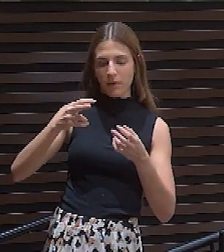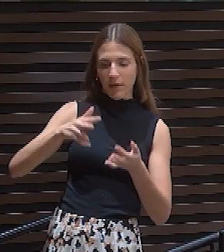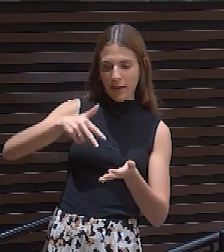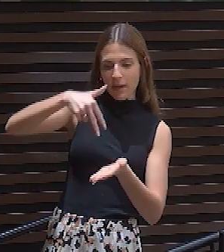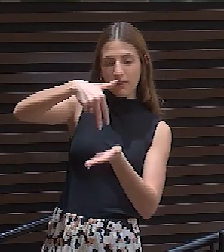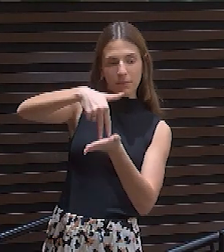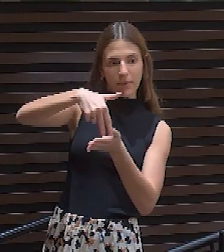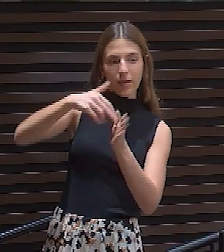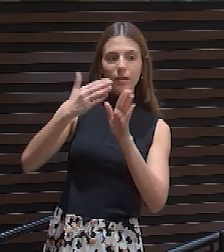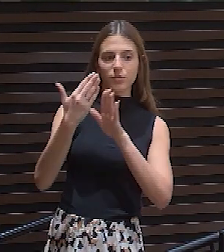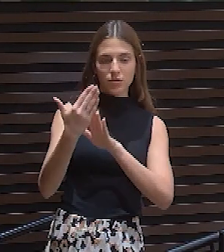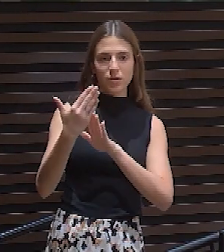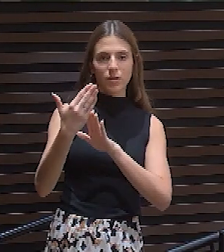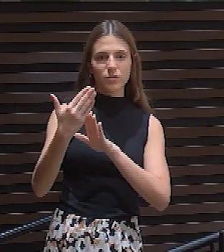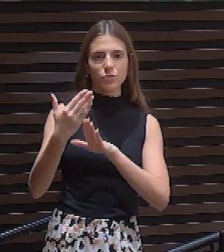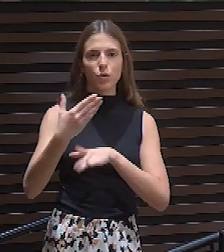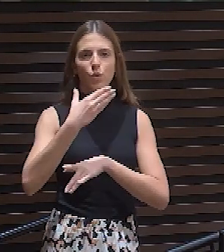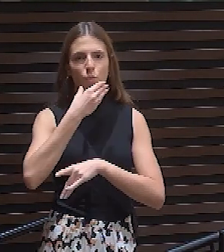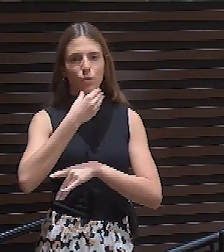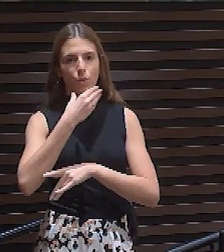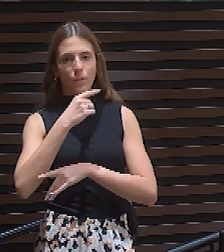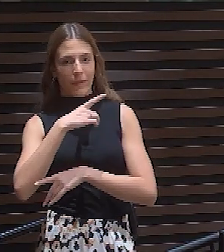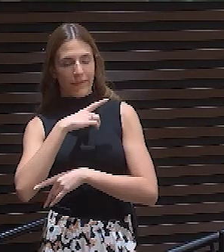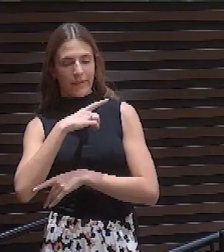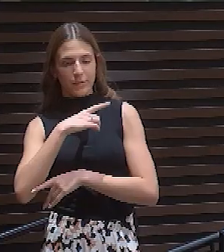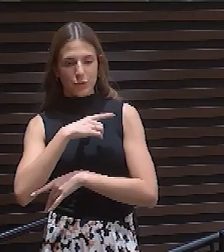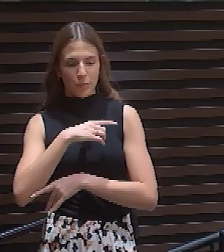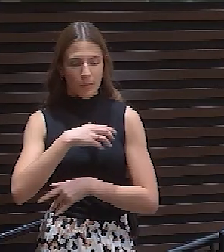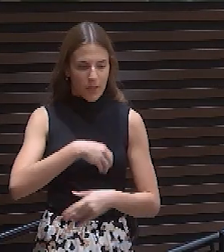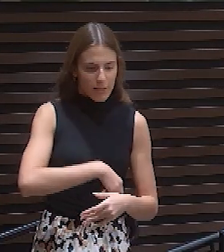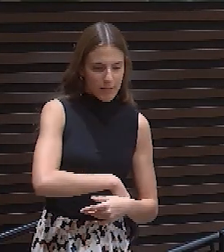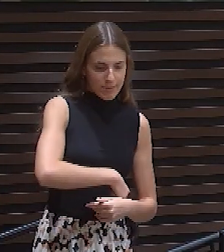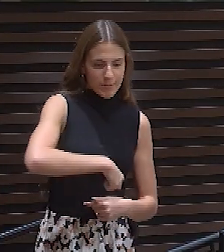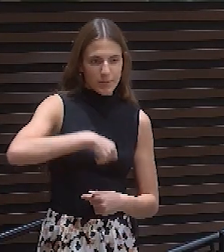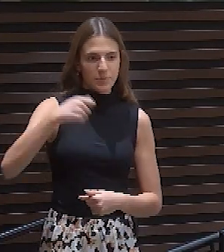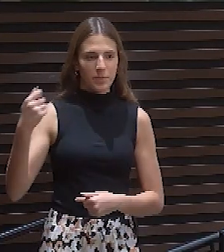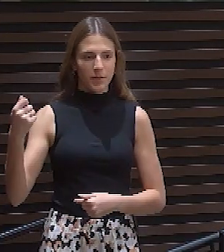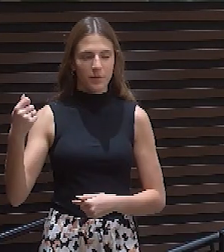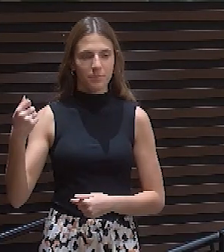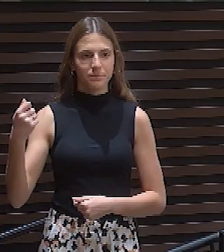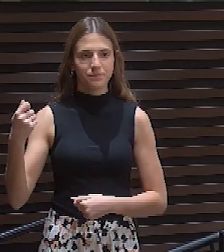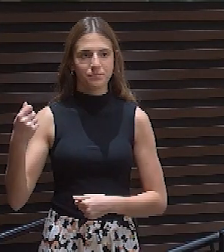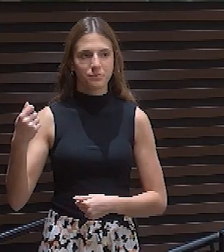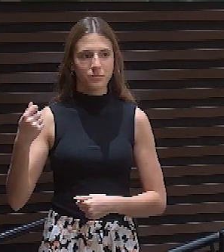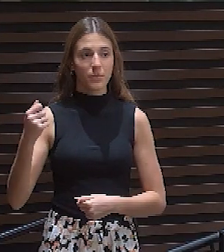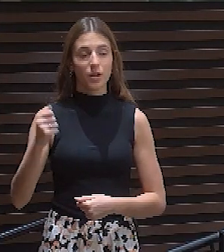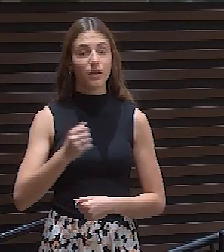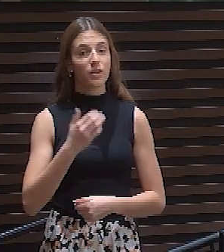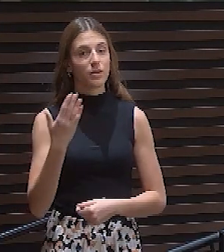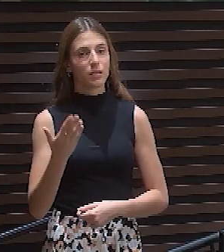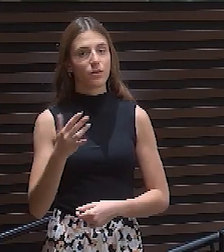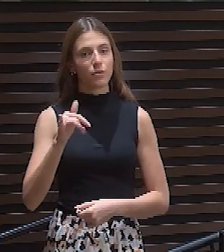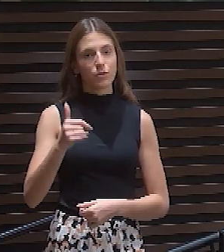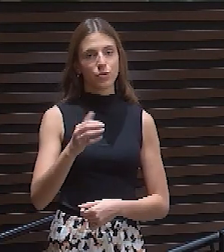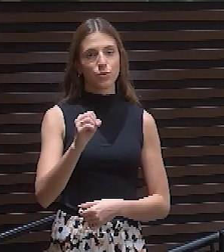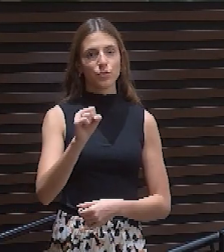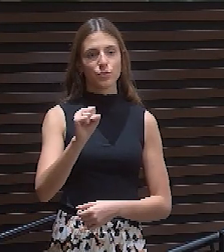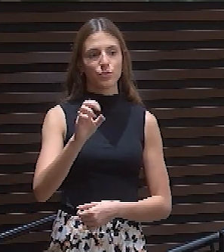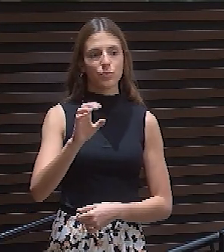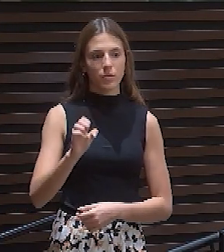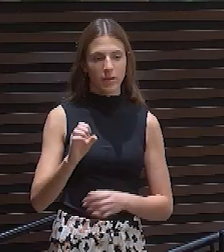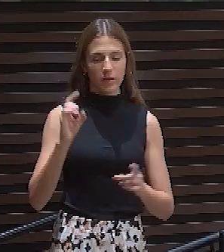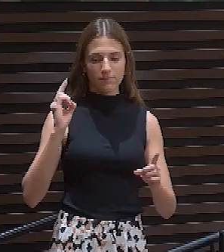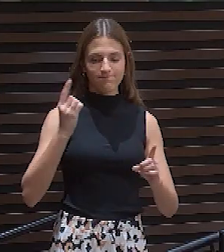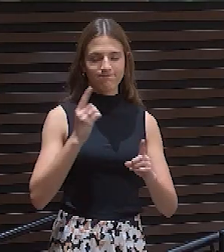homem que trazia na mão uma espada nua. Chegou-se Josué a ele e